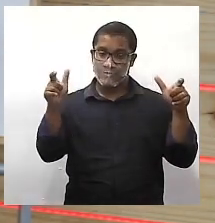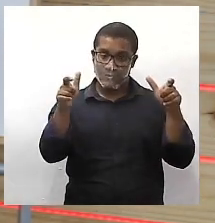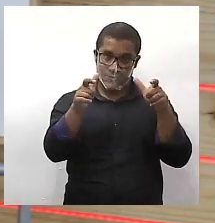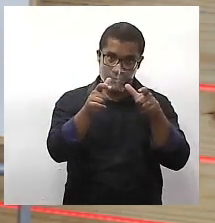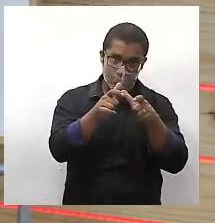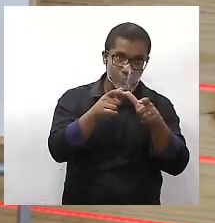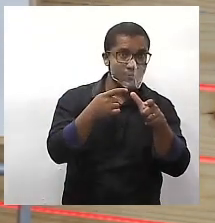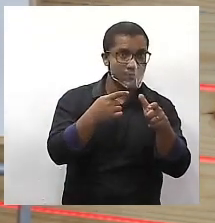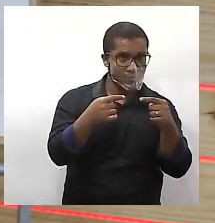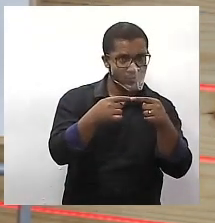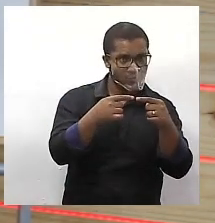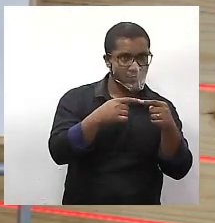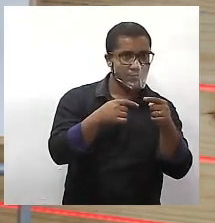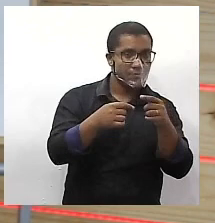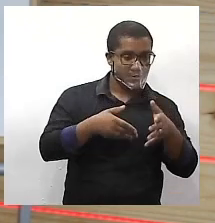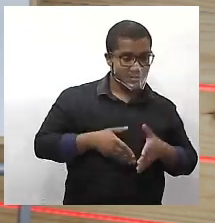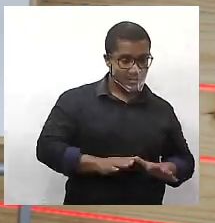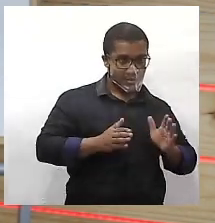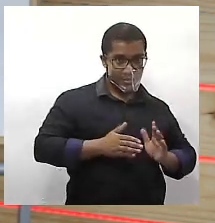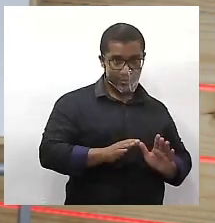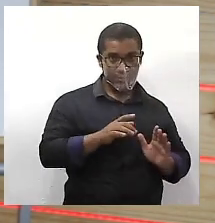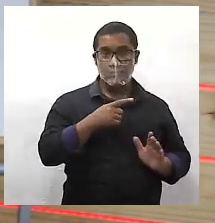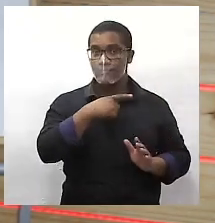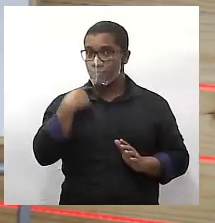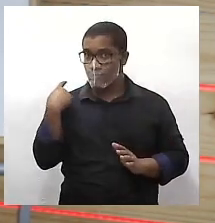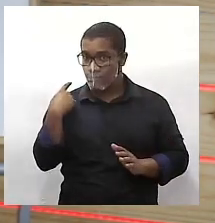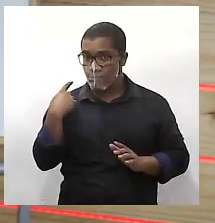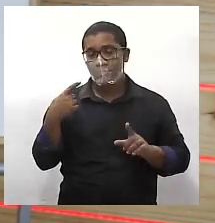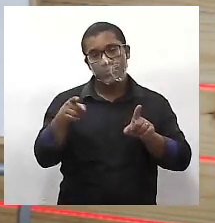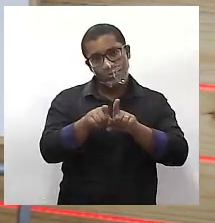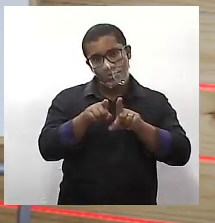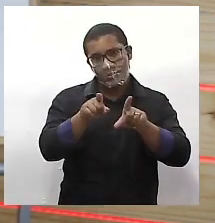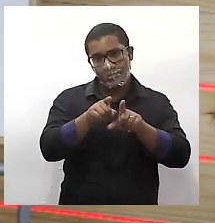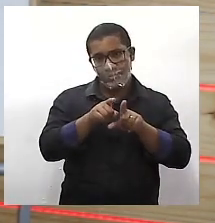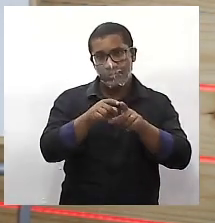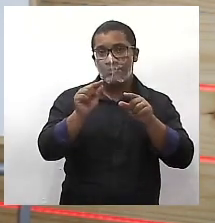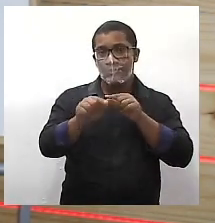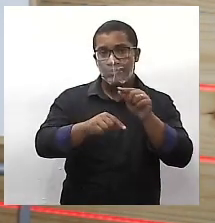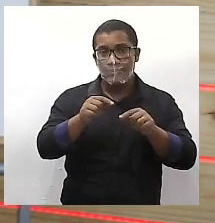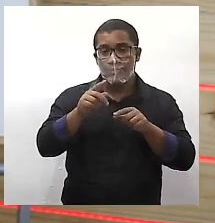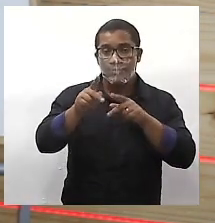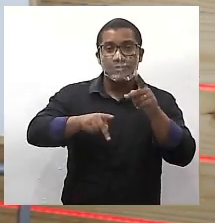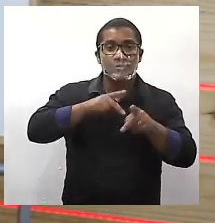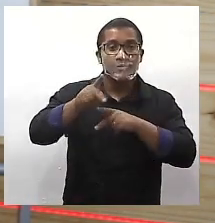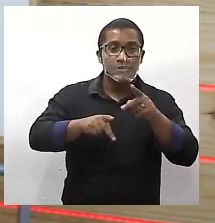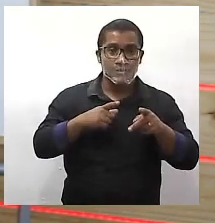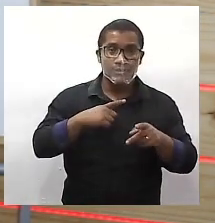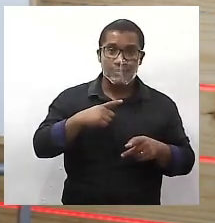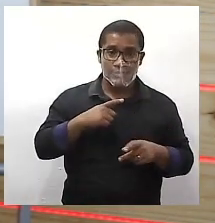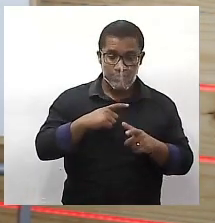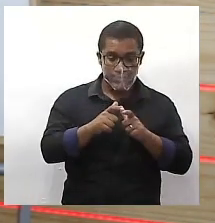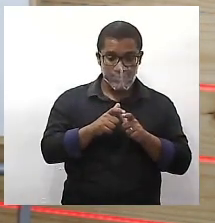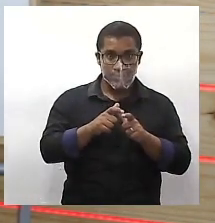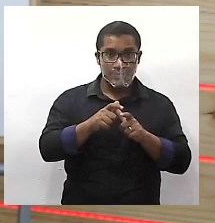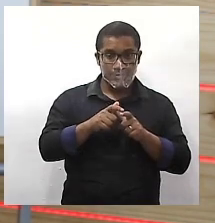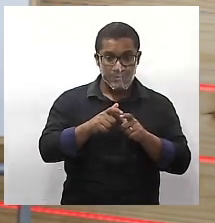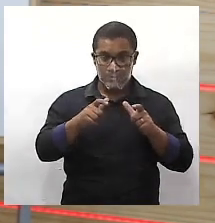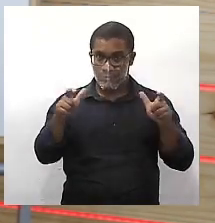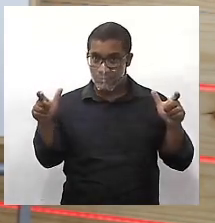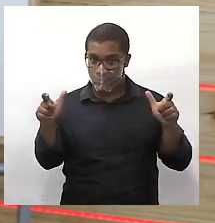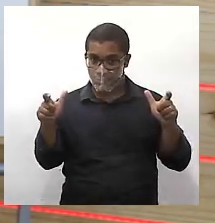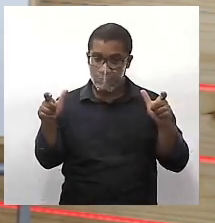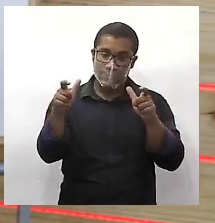relacionando natalidade com mortalidade, você também consegue dizer se essa população aqui, ela está crescendo ou